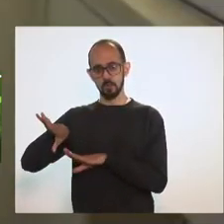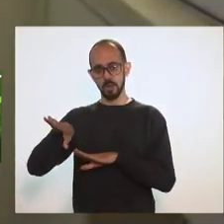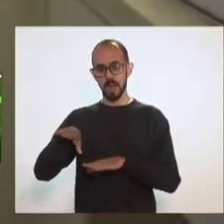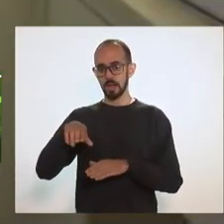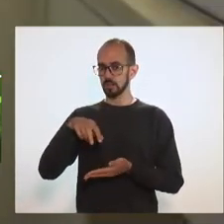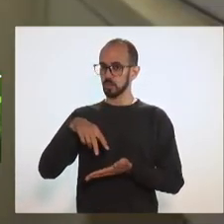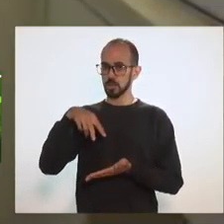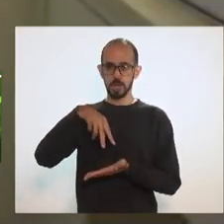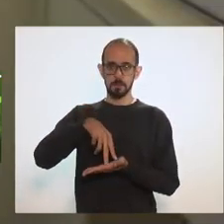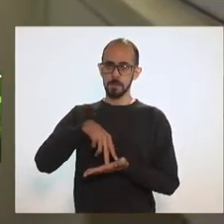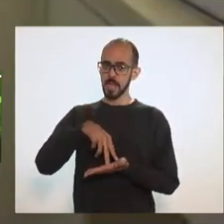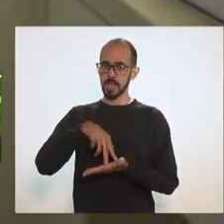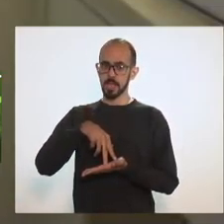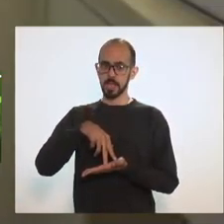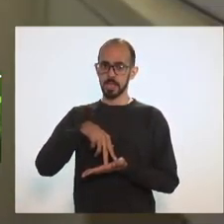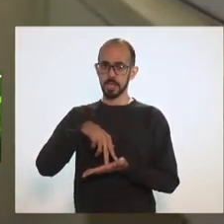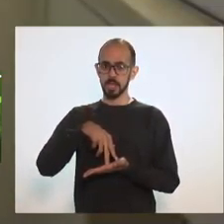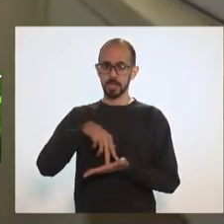evidentemente, se a matriz